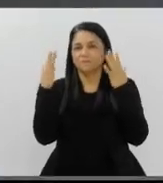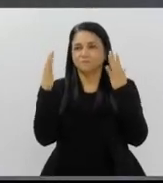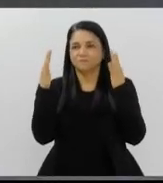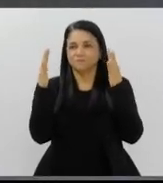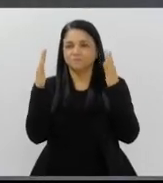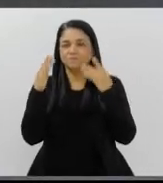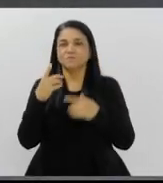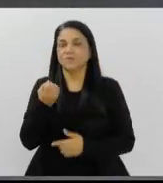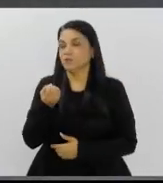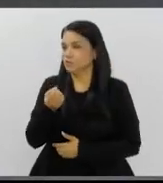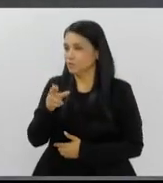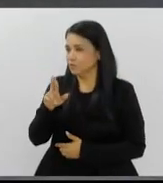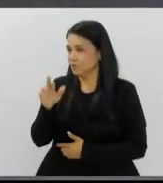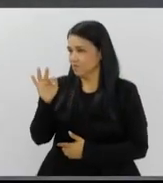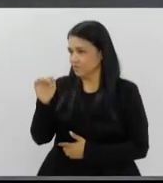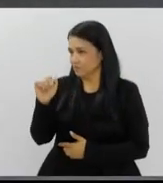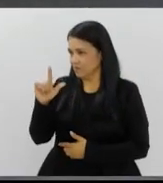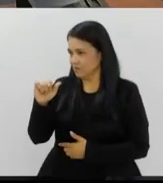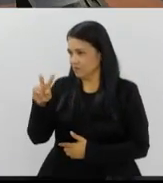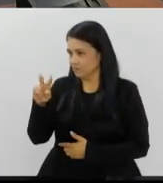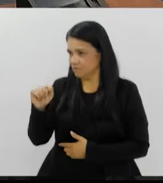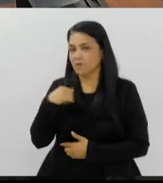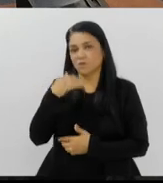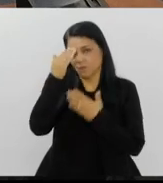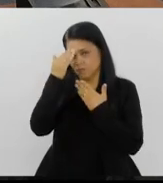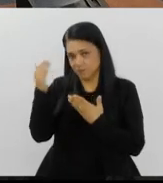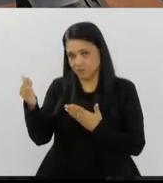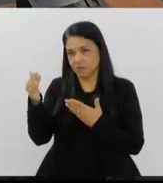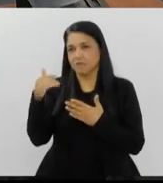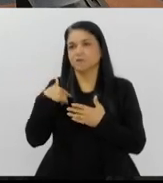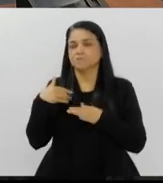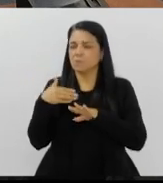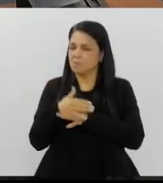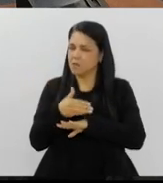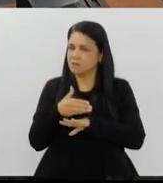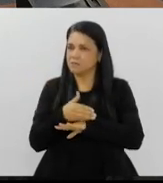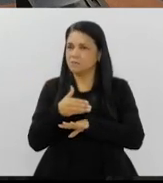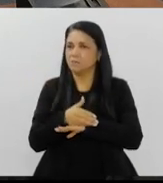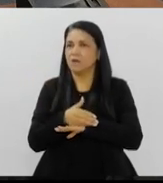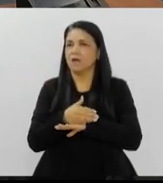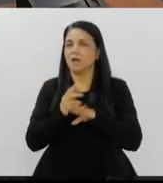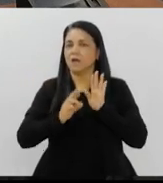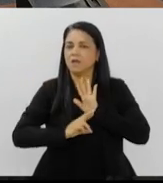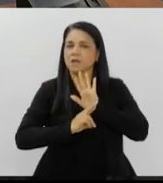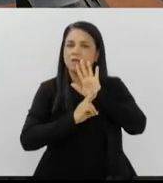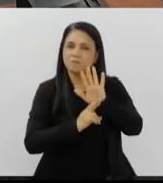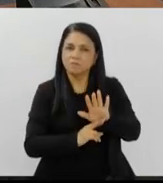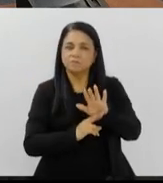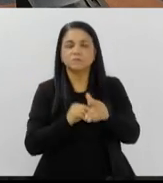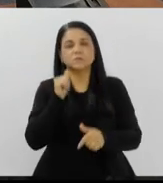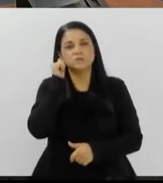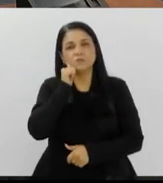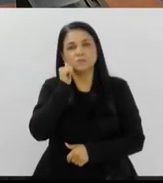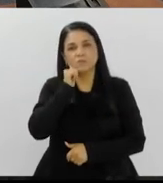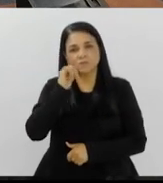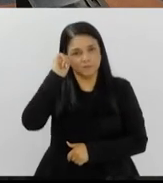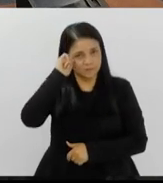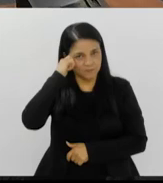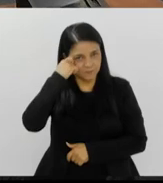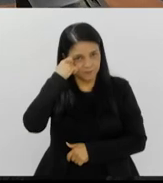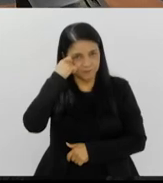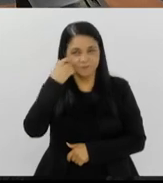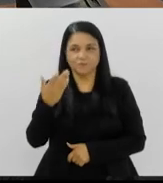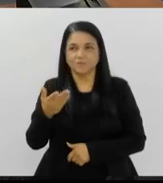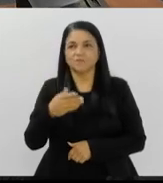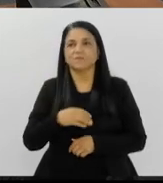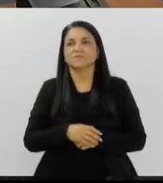Obrigada, doutora Flávia. Também obrigado por estar aqui, né, fazendo a representatividade das mulheres negras. Né?